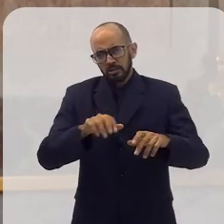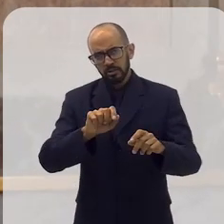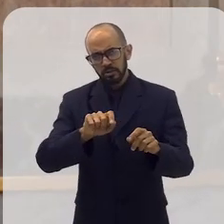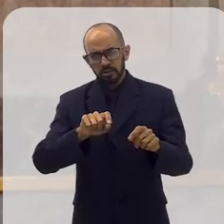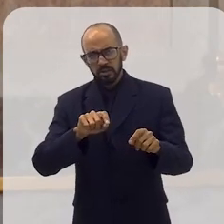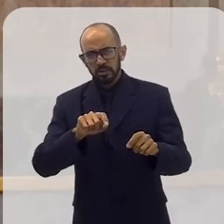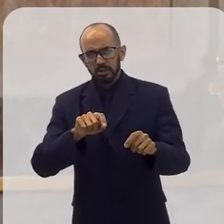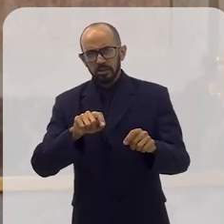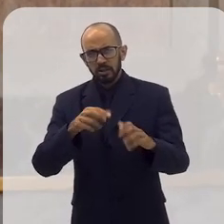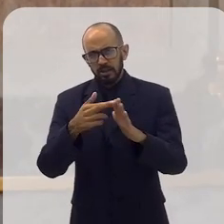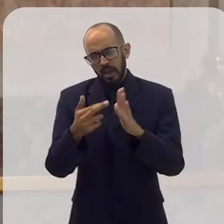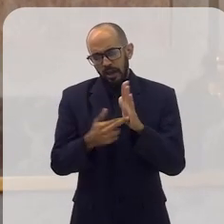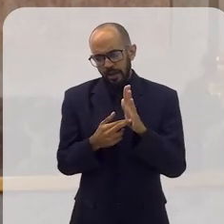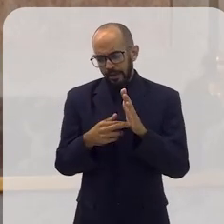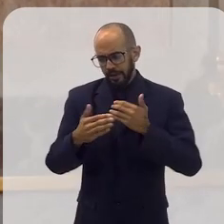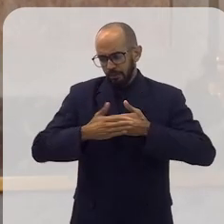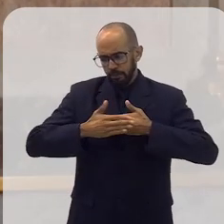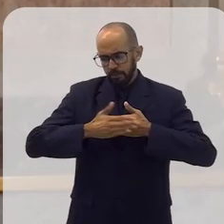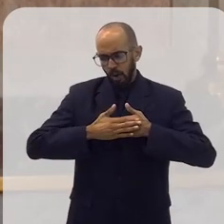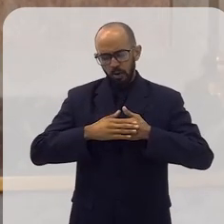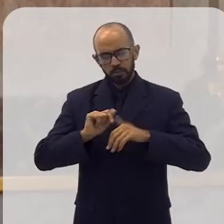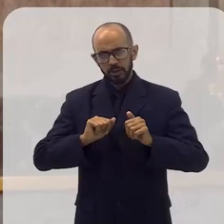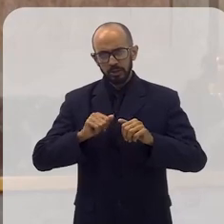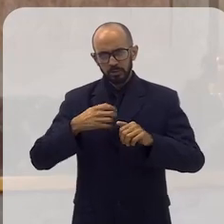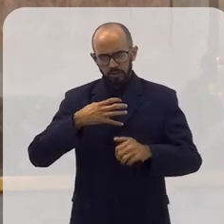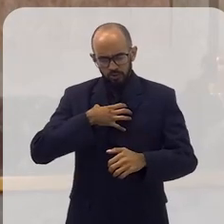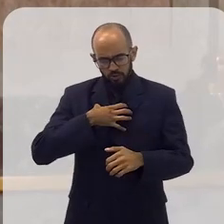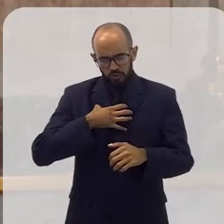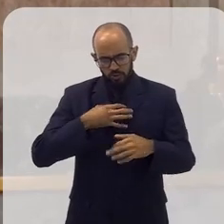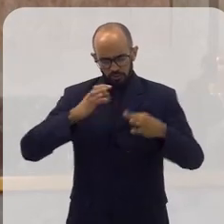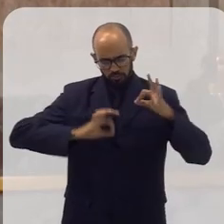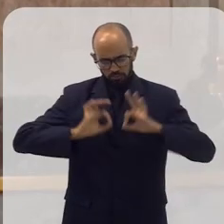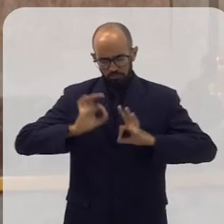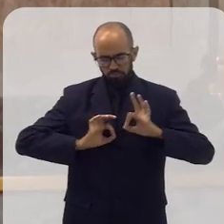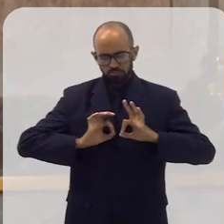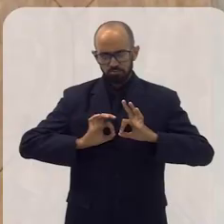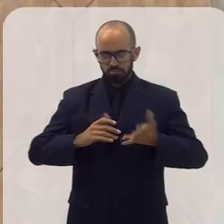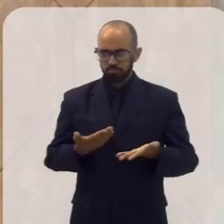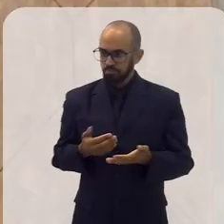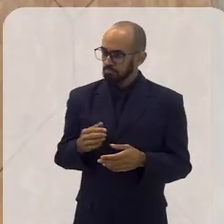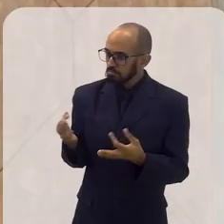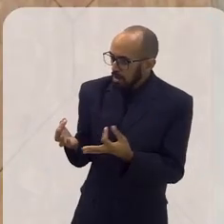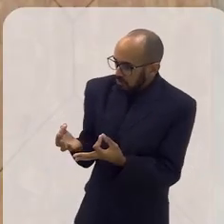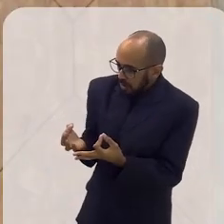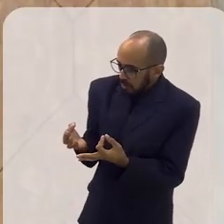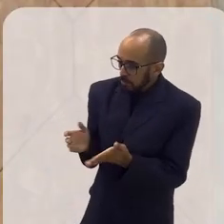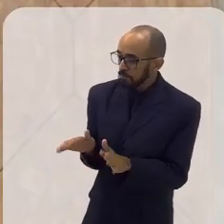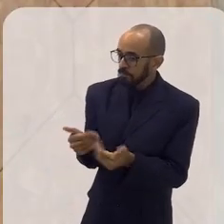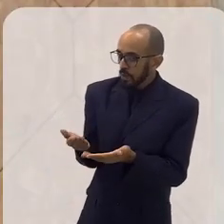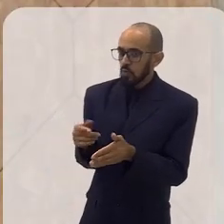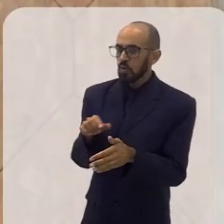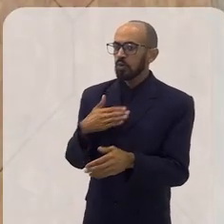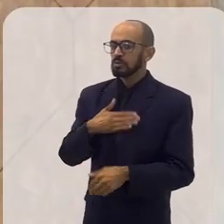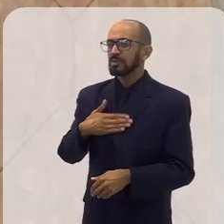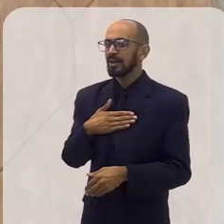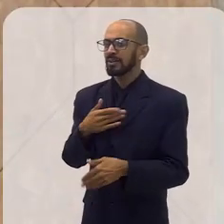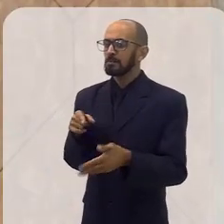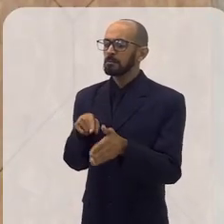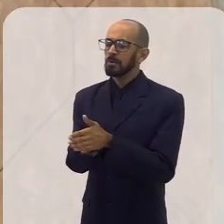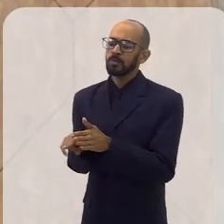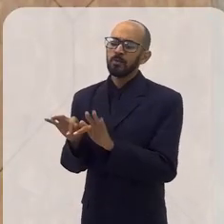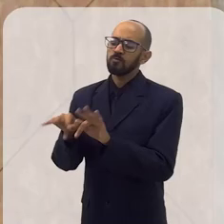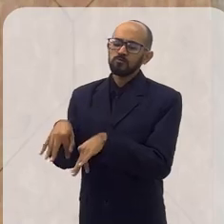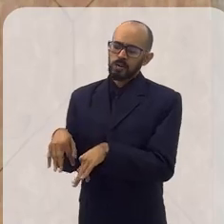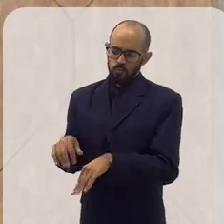nossa restrição para estar bem arrumados. Perfeito. Eu gostaria de fazer